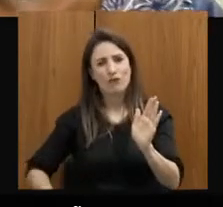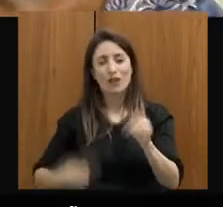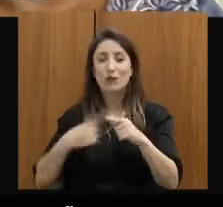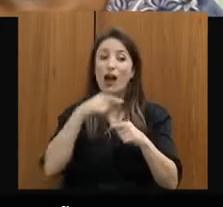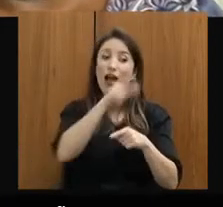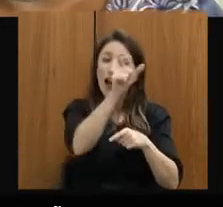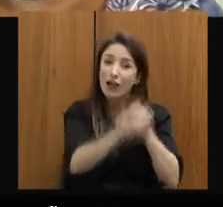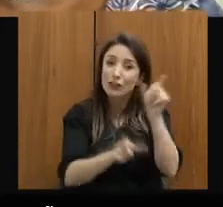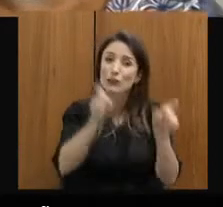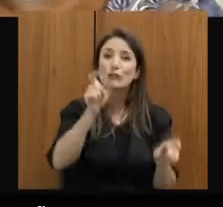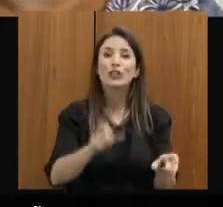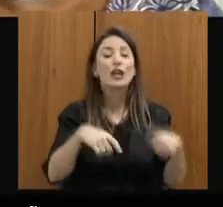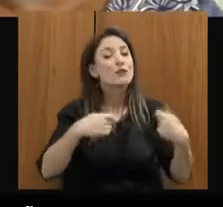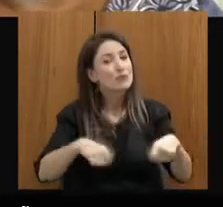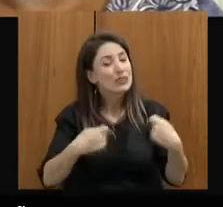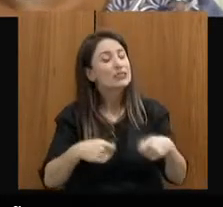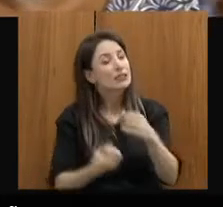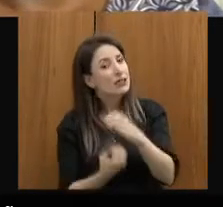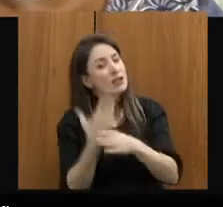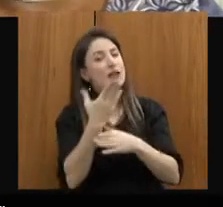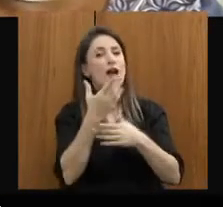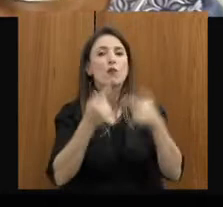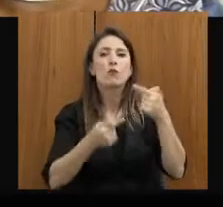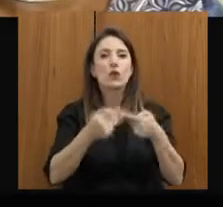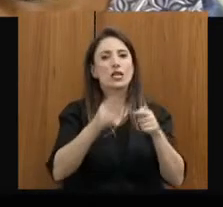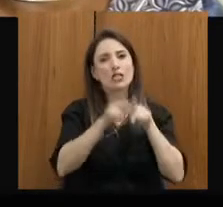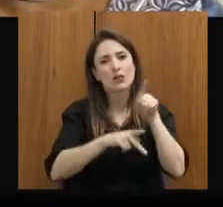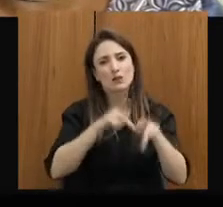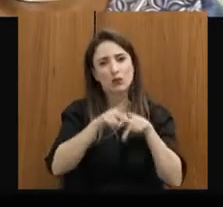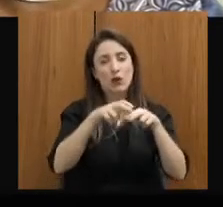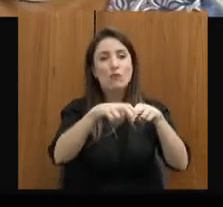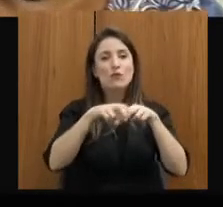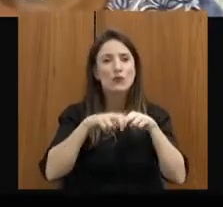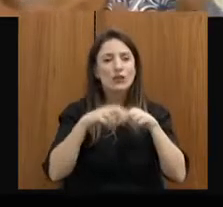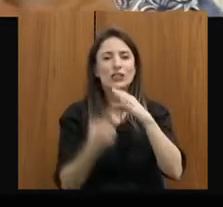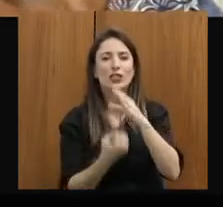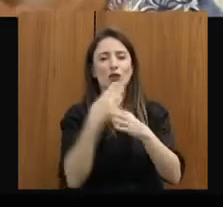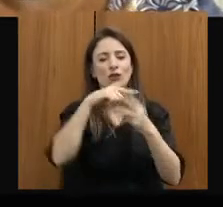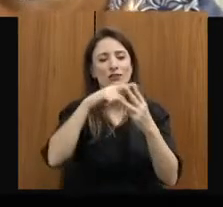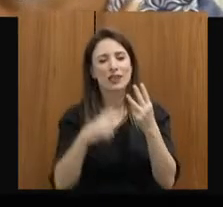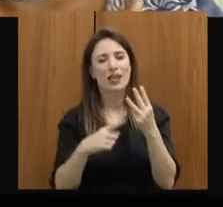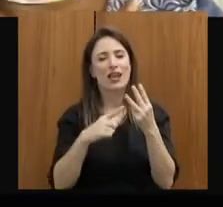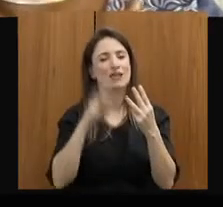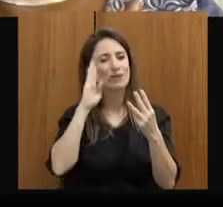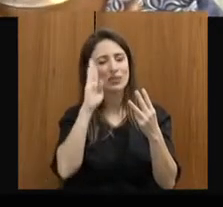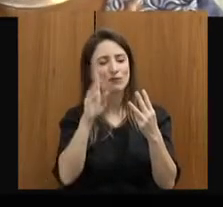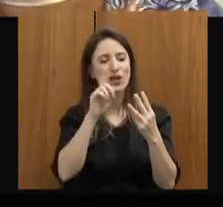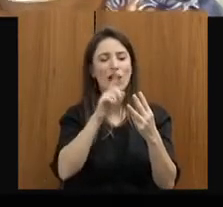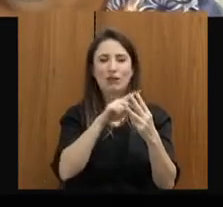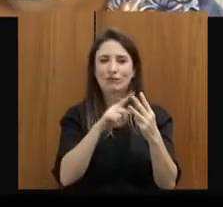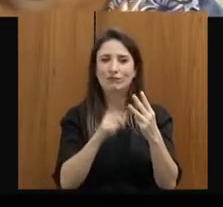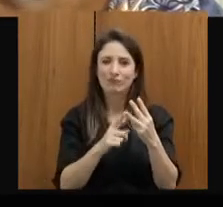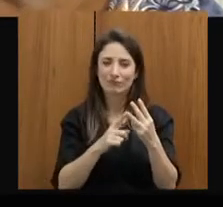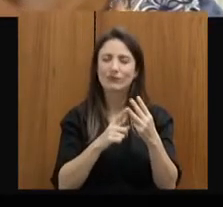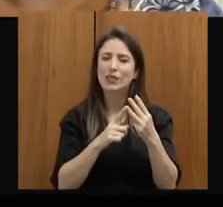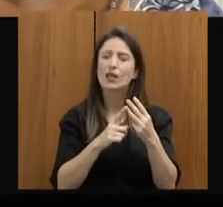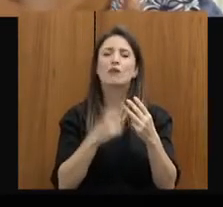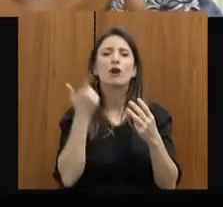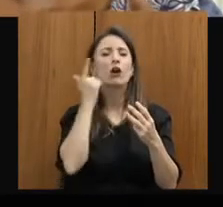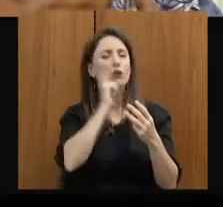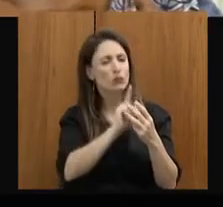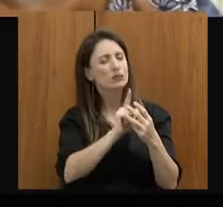plano acabou sendo dispensado nesses três eixos que vocês vem aí a garantia dos direitos porque